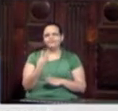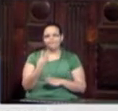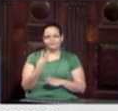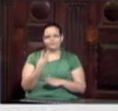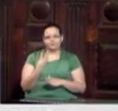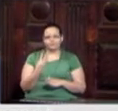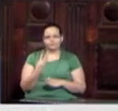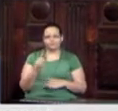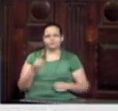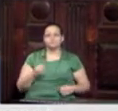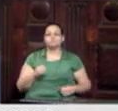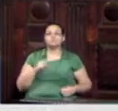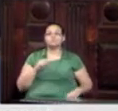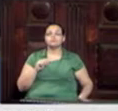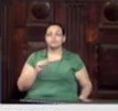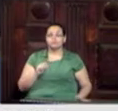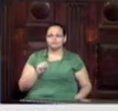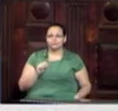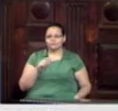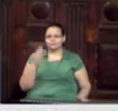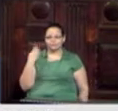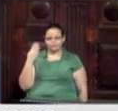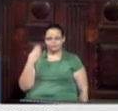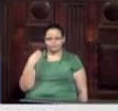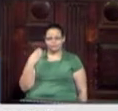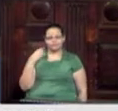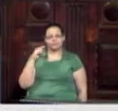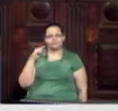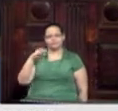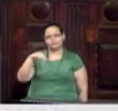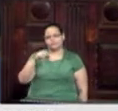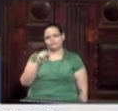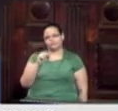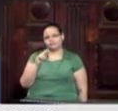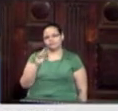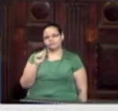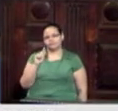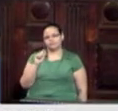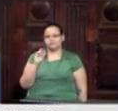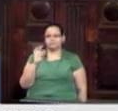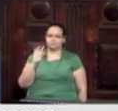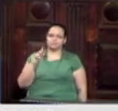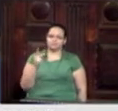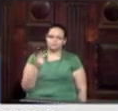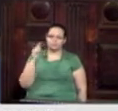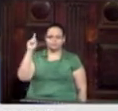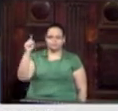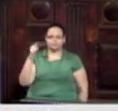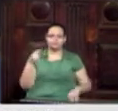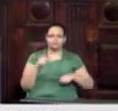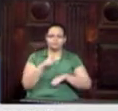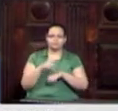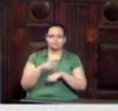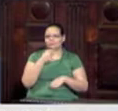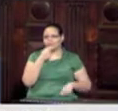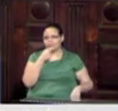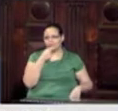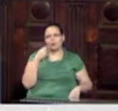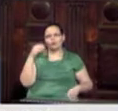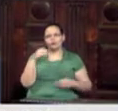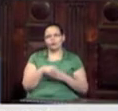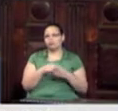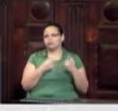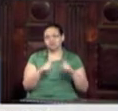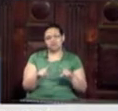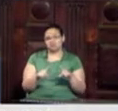inspirada na Margaret Thatcher, na Inglaterra. E votei